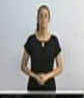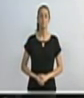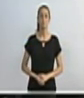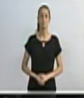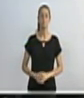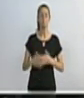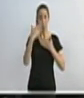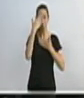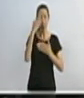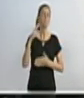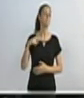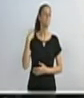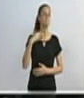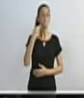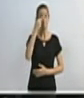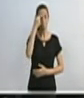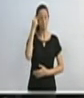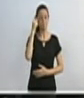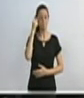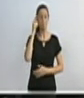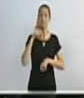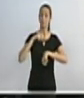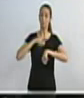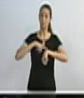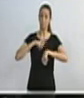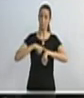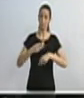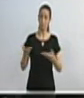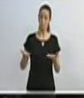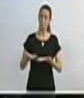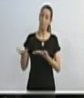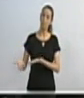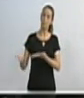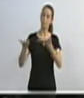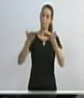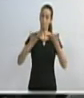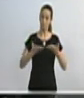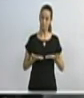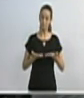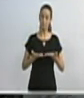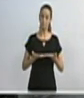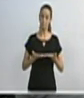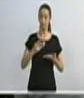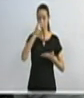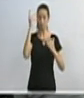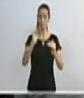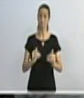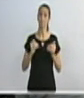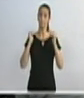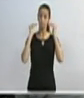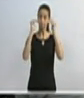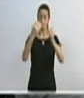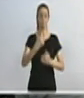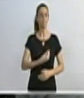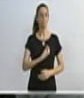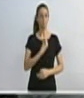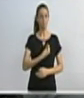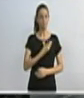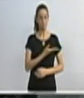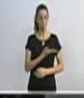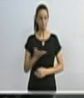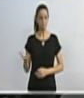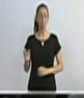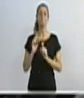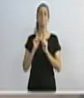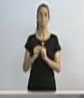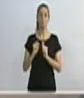Obrigado, vereador Ito. Então, neste momento, convido as autoridades aqui presentes para que façam